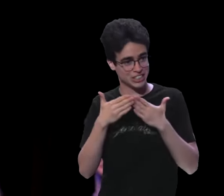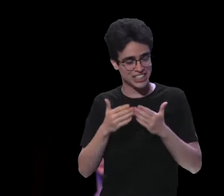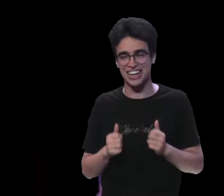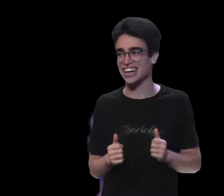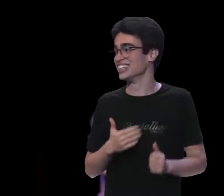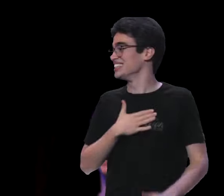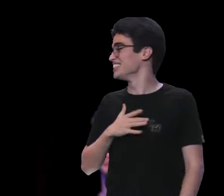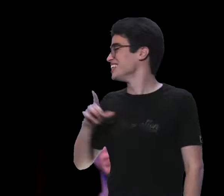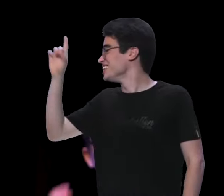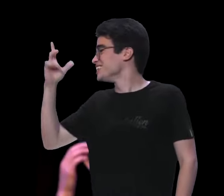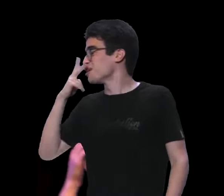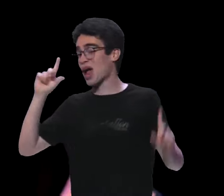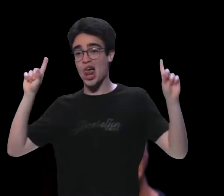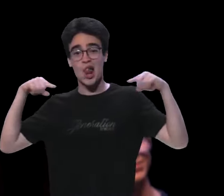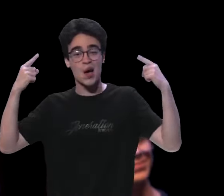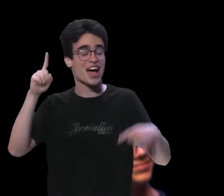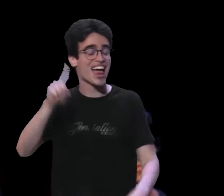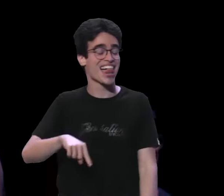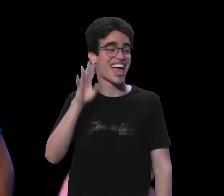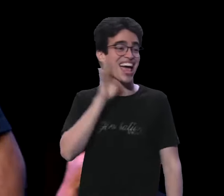Meu Deus, que loucura, isso foi muito legal.